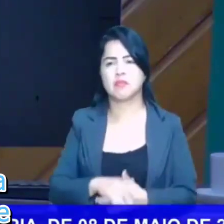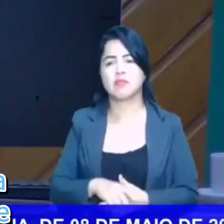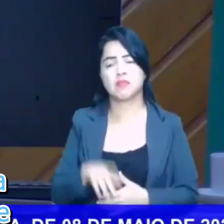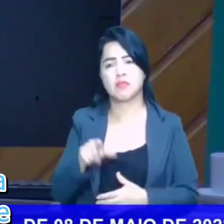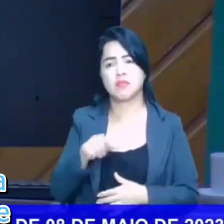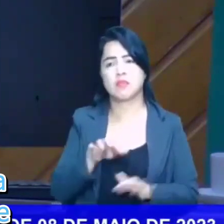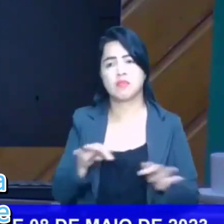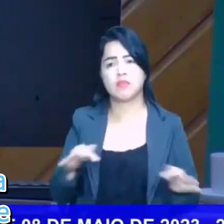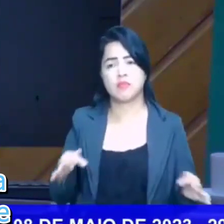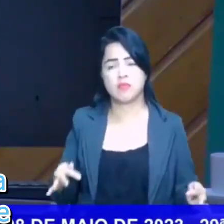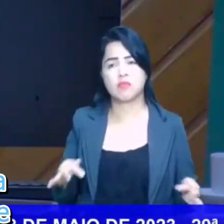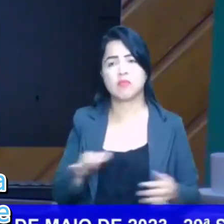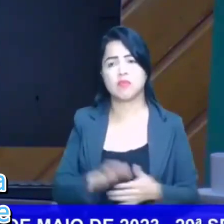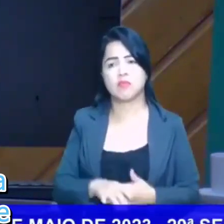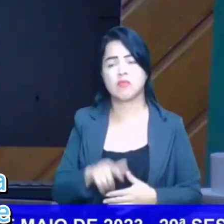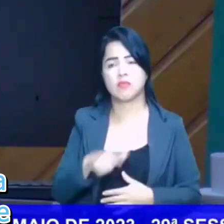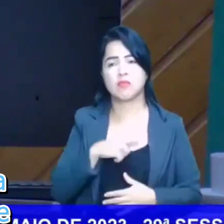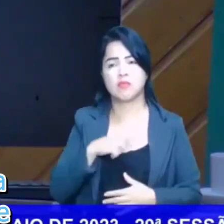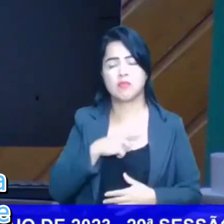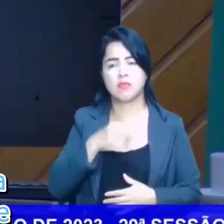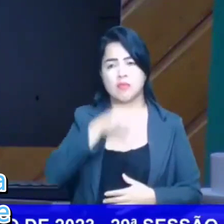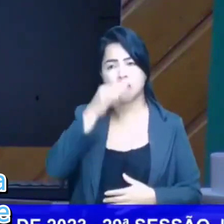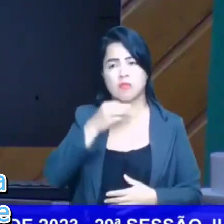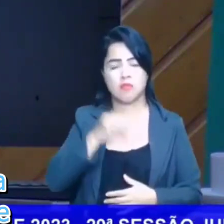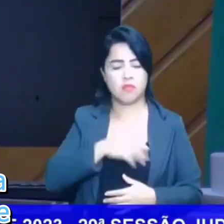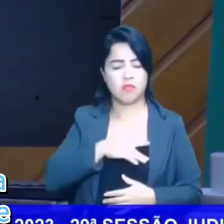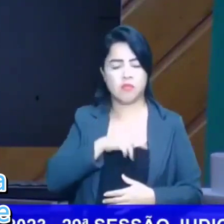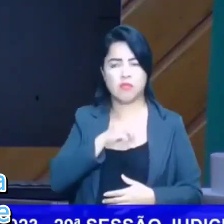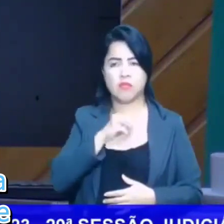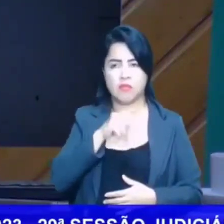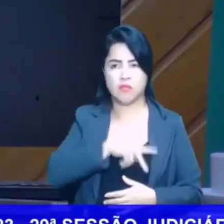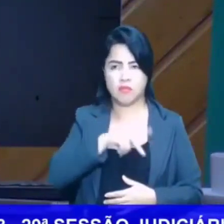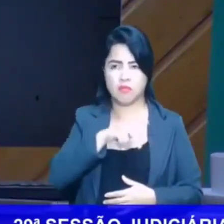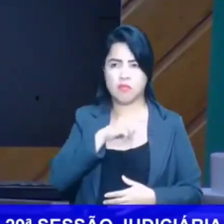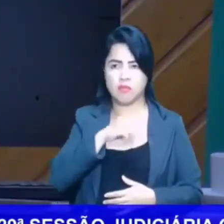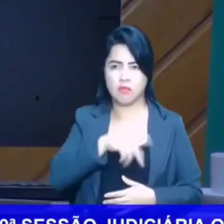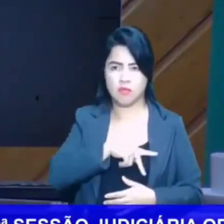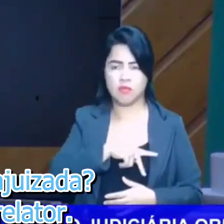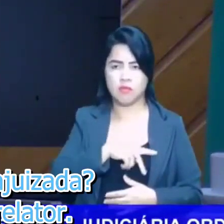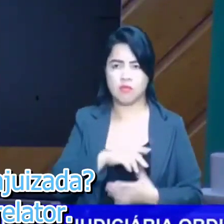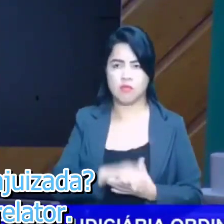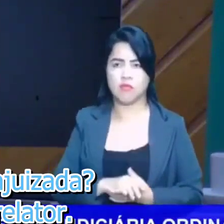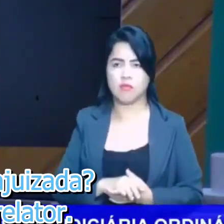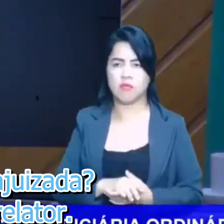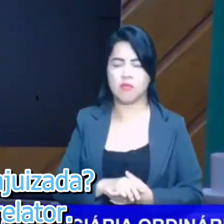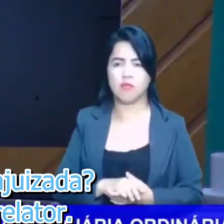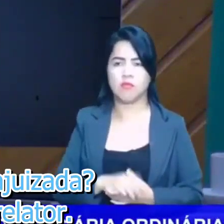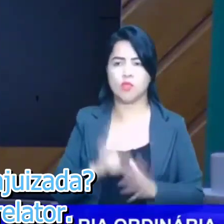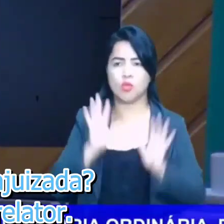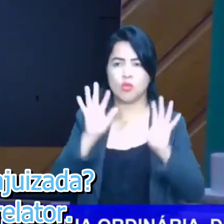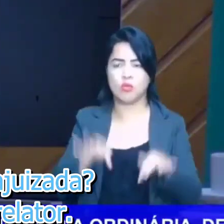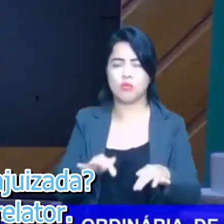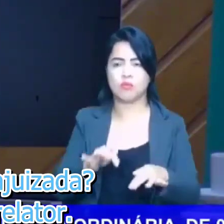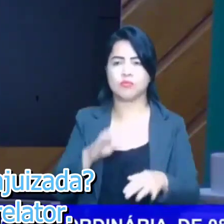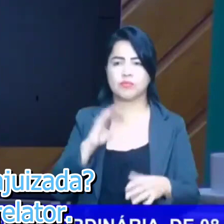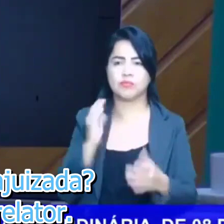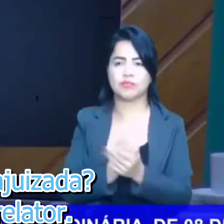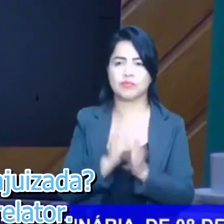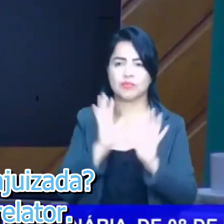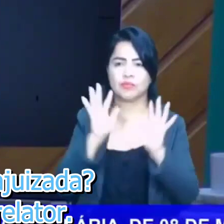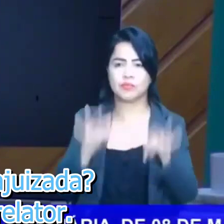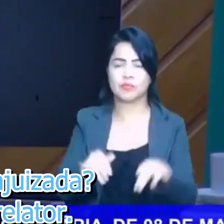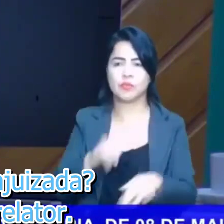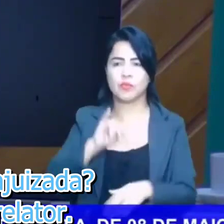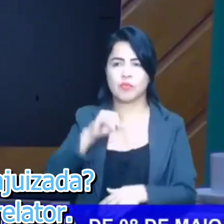forma síntese, de forma sintética, essa é a manifestação do Ministério Público Eleitoral, e ao final ser julgado improcedente